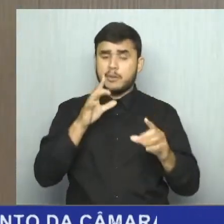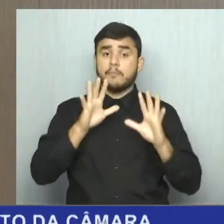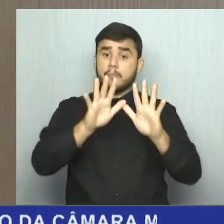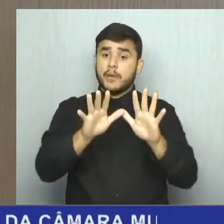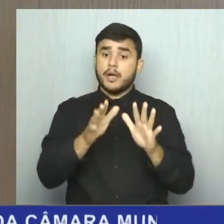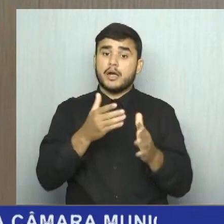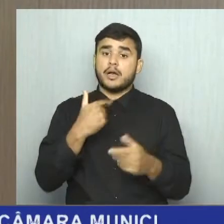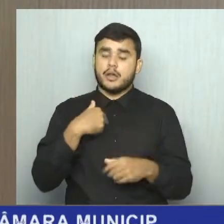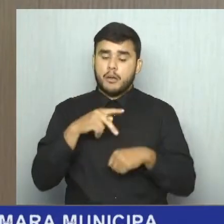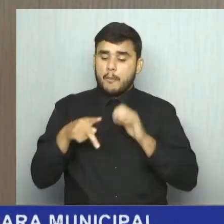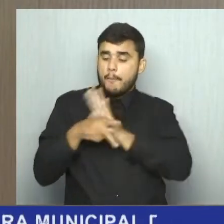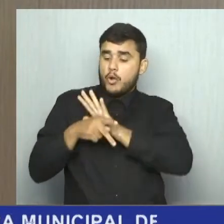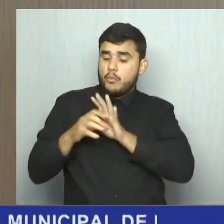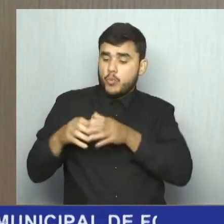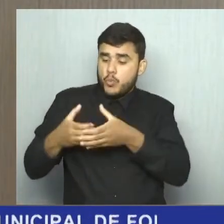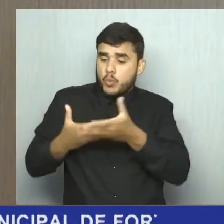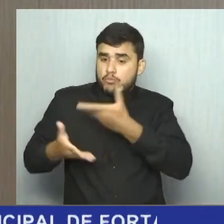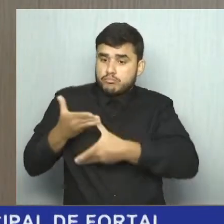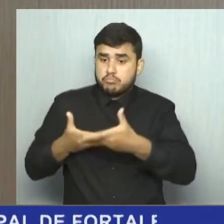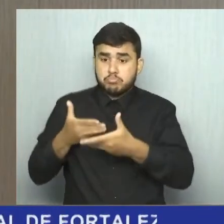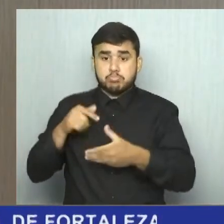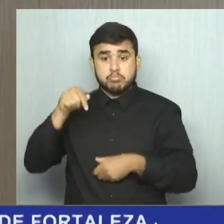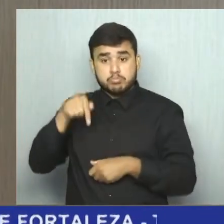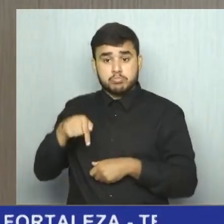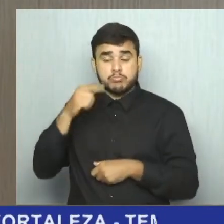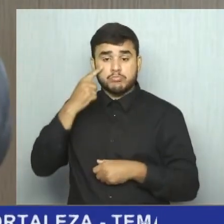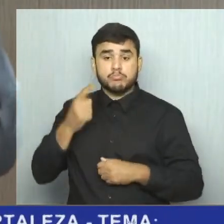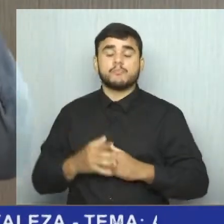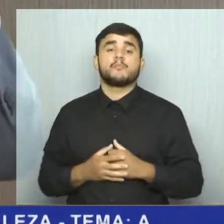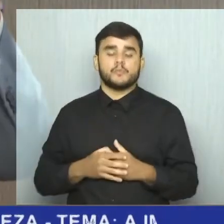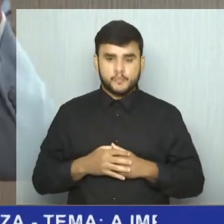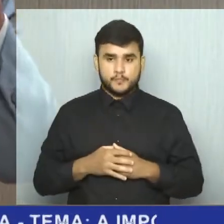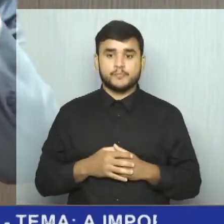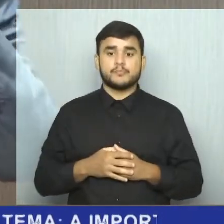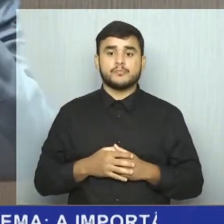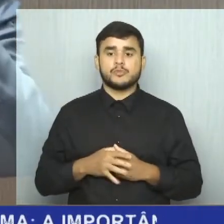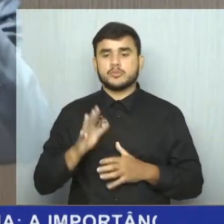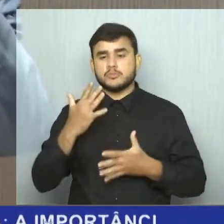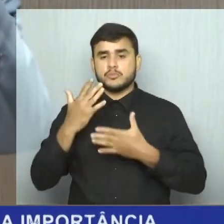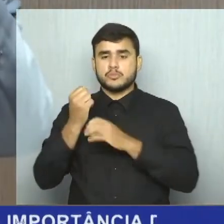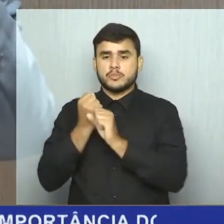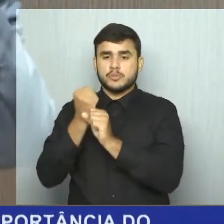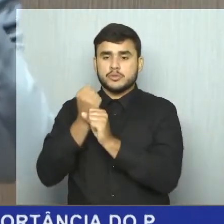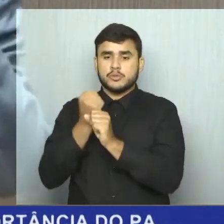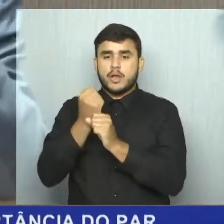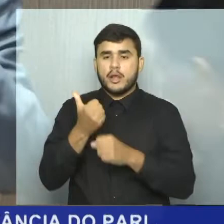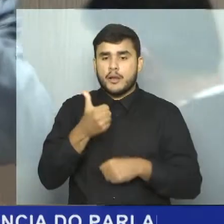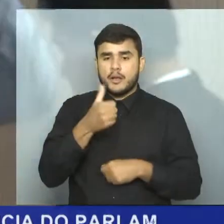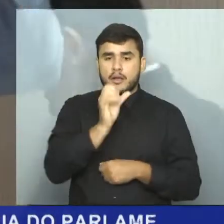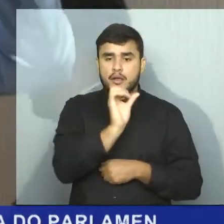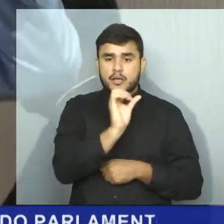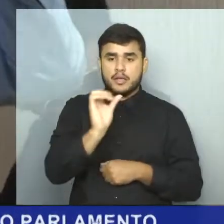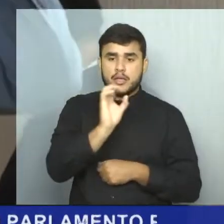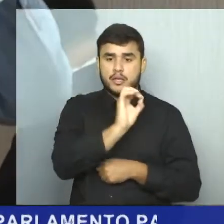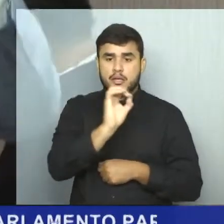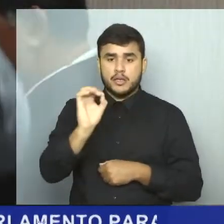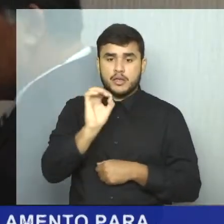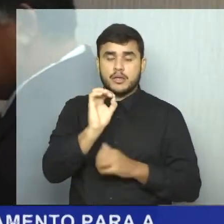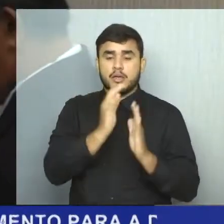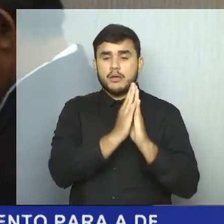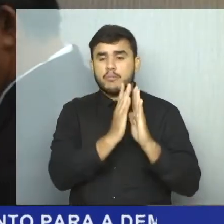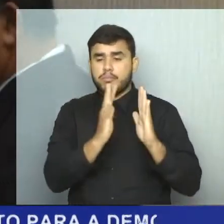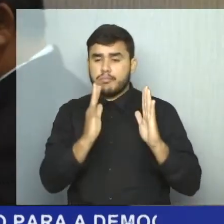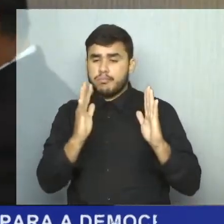parceria exclusiva com o clero da data. Eu estou falando aí dos anos 1600 até que os anos 1700